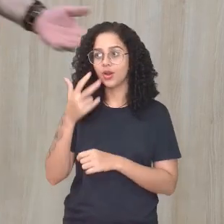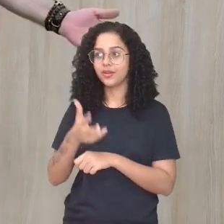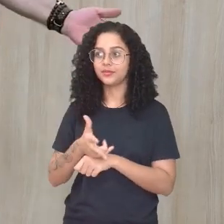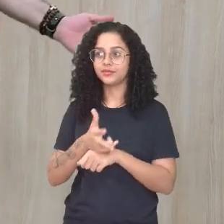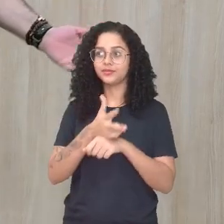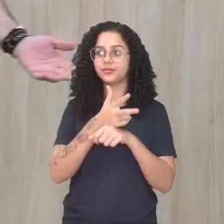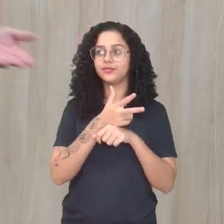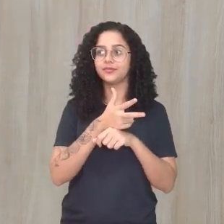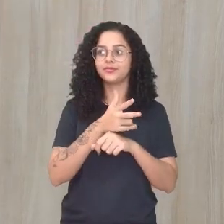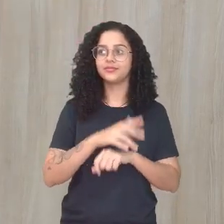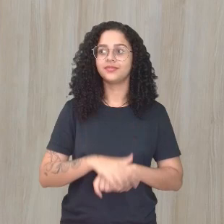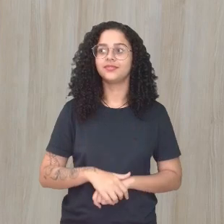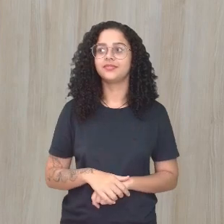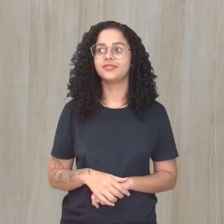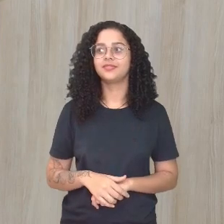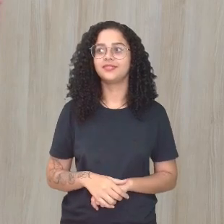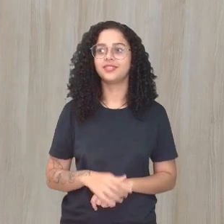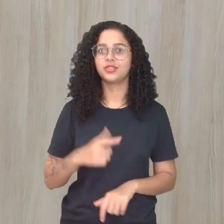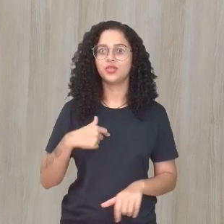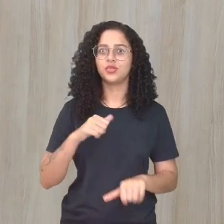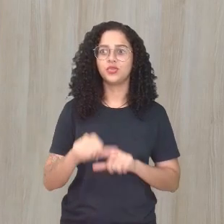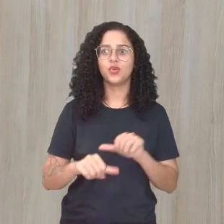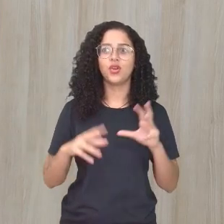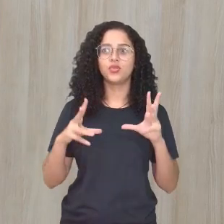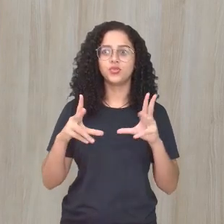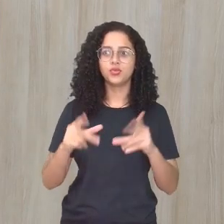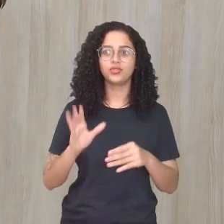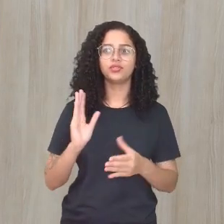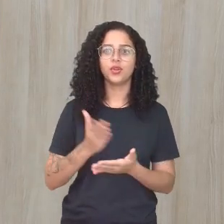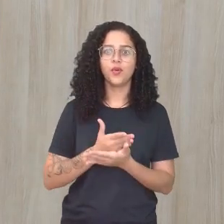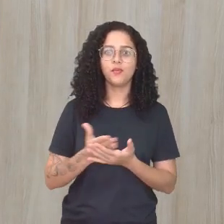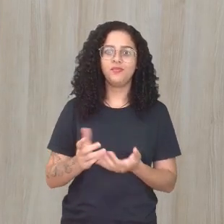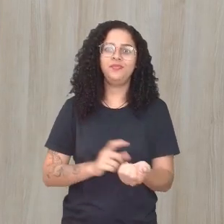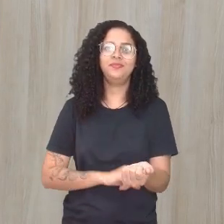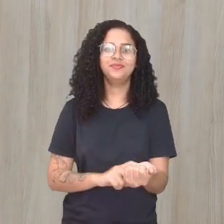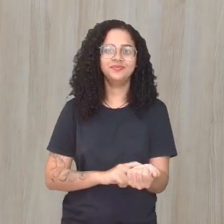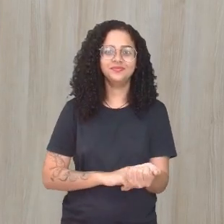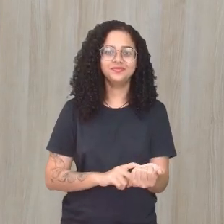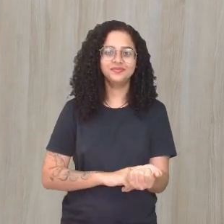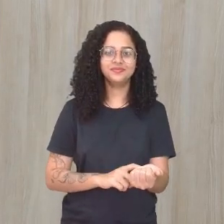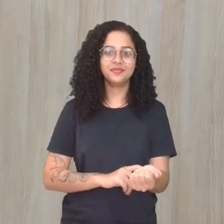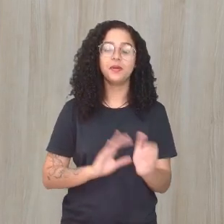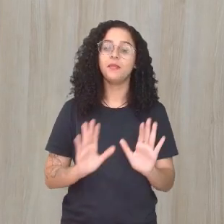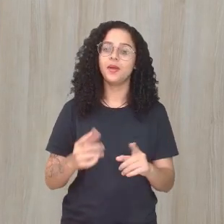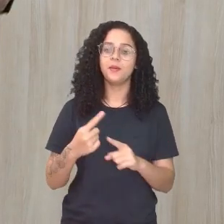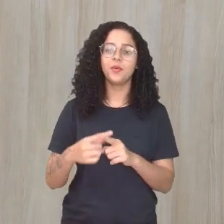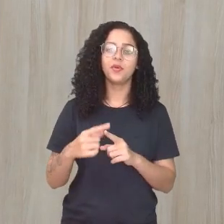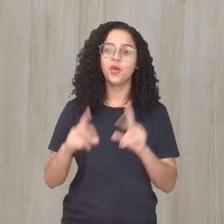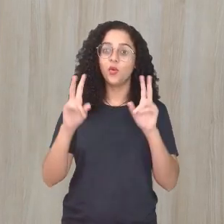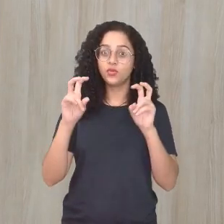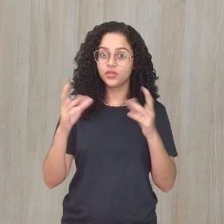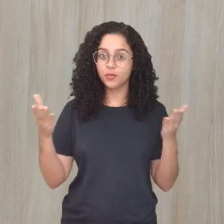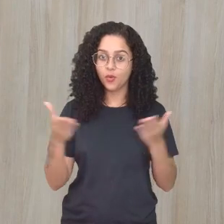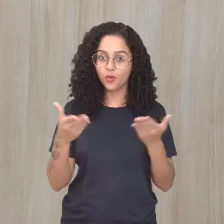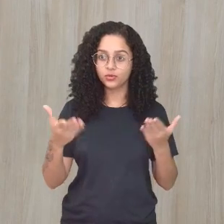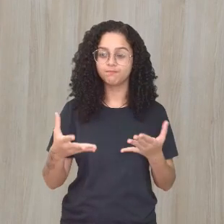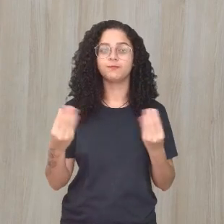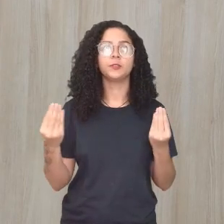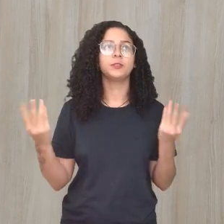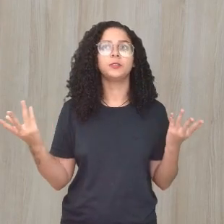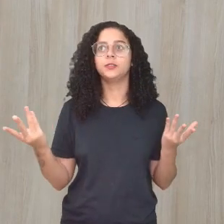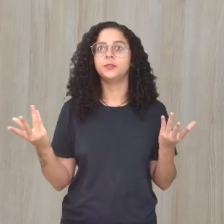Code. Estou trocando tudo hoje, a gente está começando já nervoso aí, ó. Mas é porque o tema hoje ele é muito